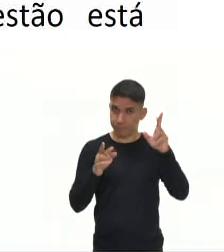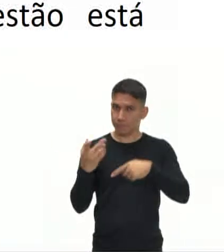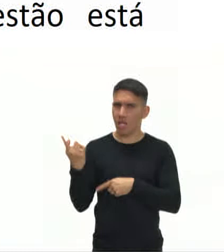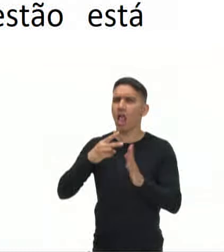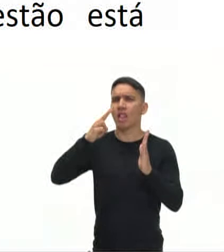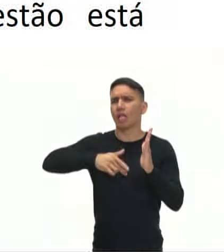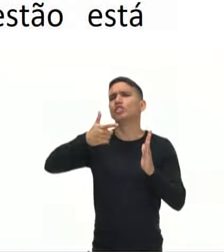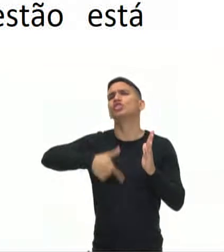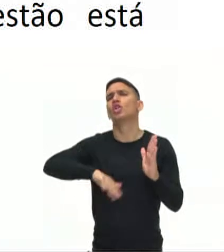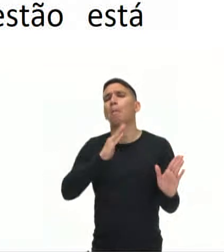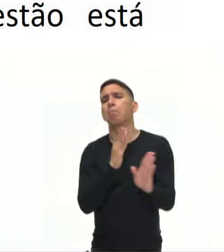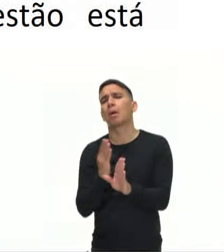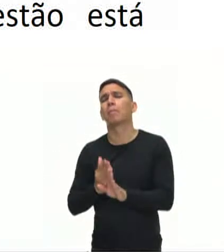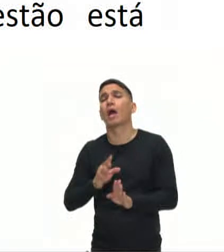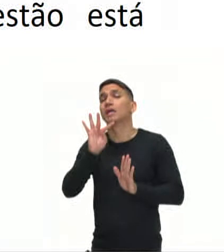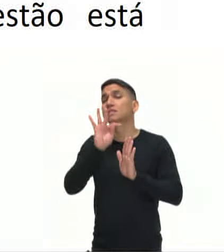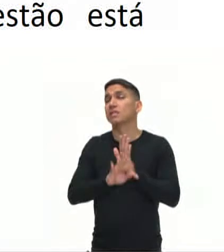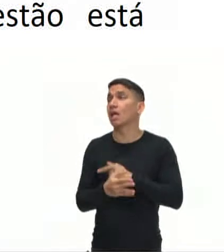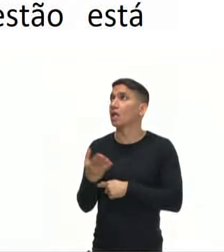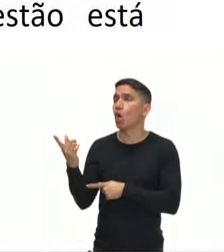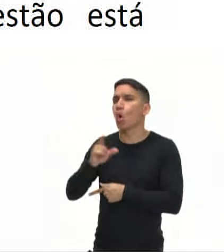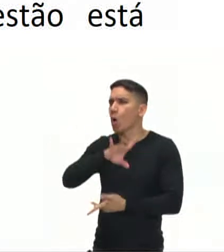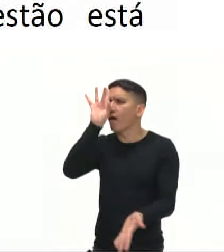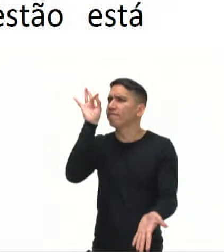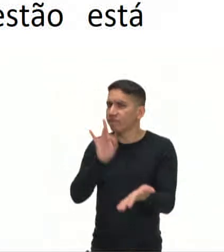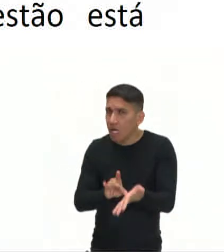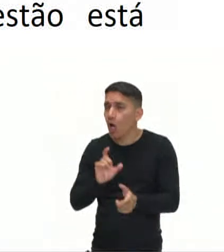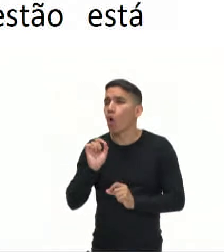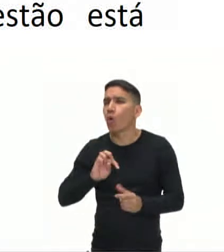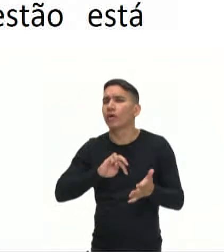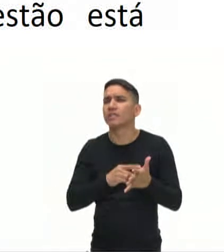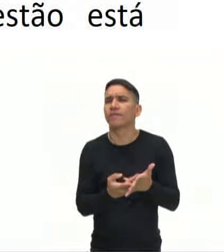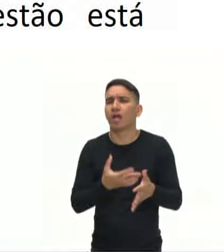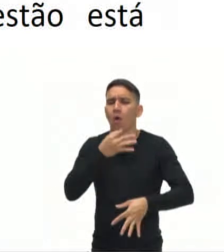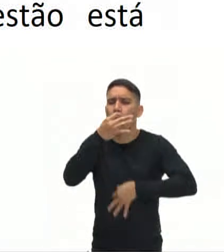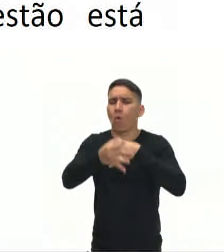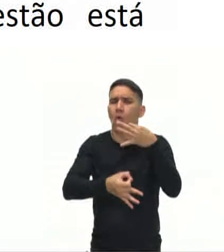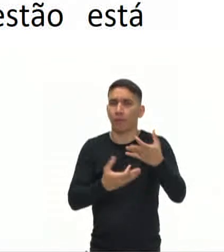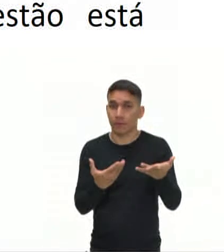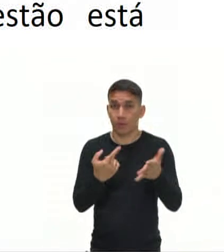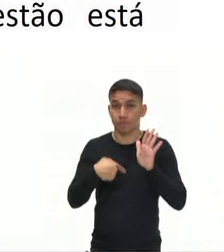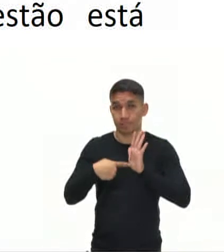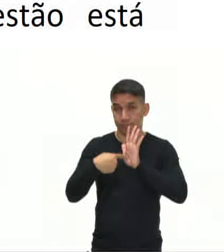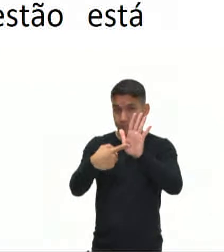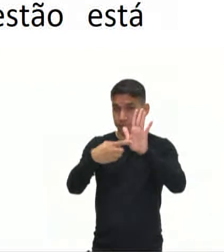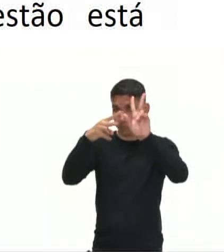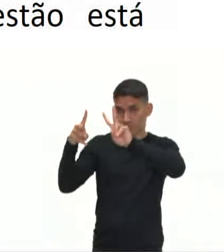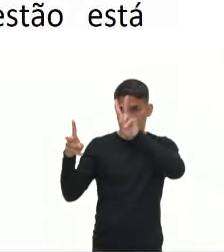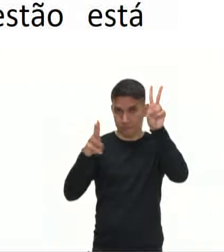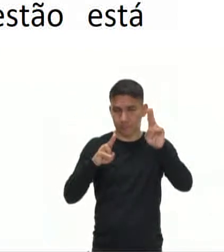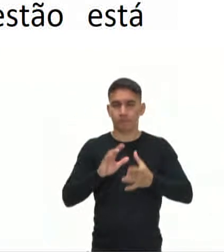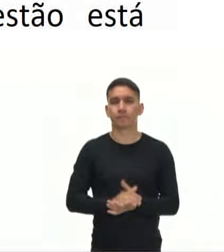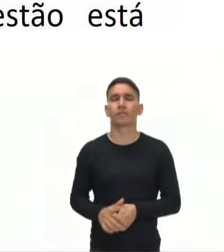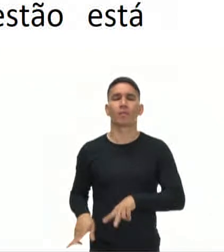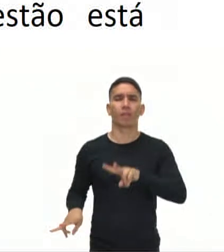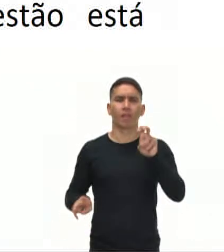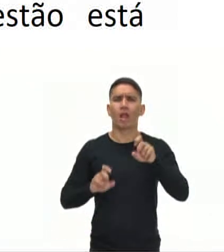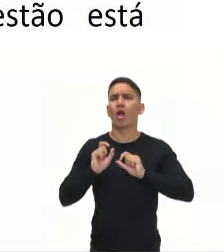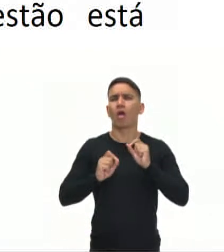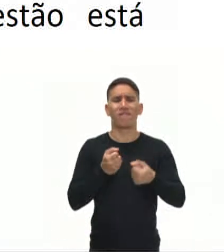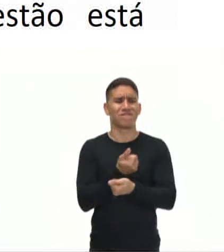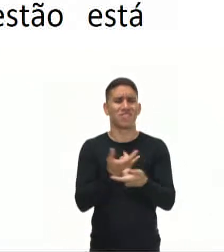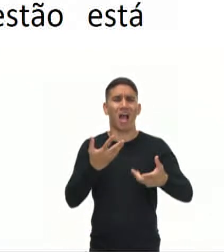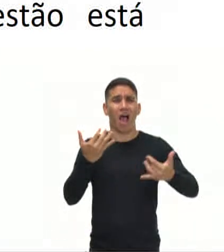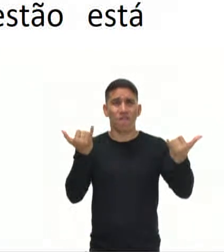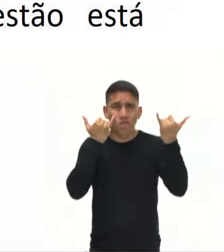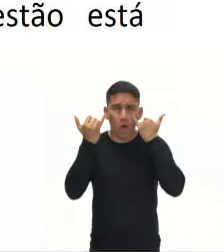Releia e localize no trecho o que é fato e o que é opinião. Então, aqui está o trecho. Muitas mensagens circulam pela